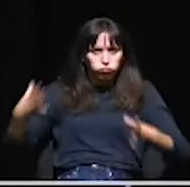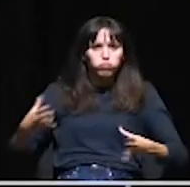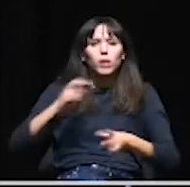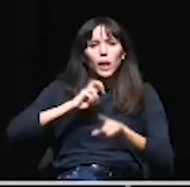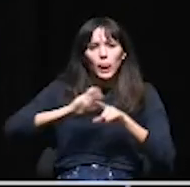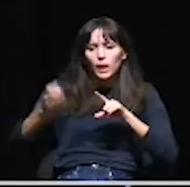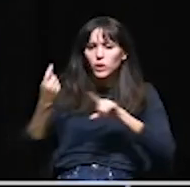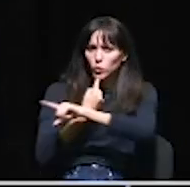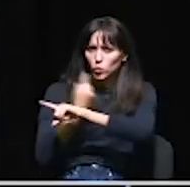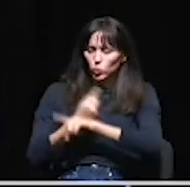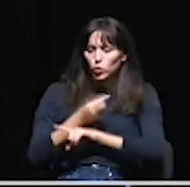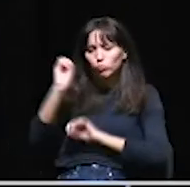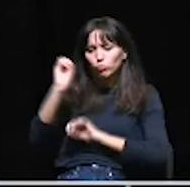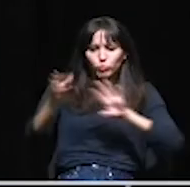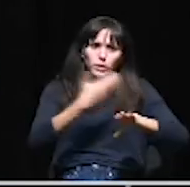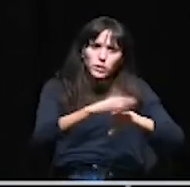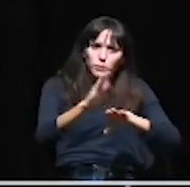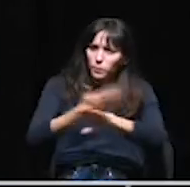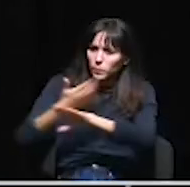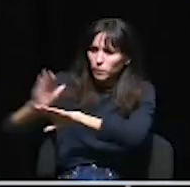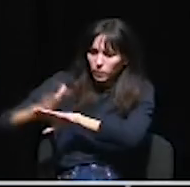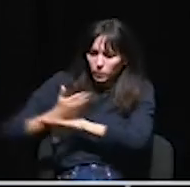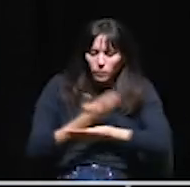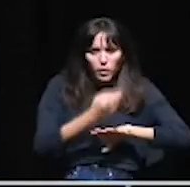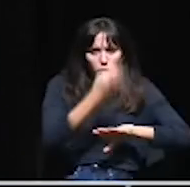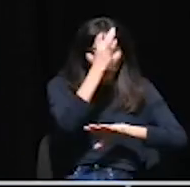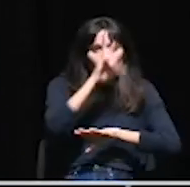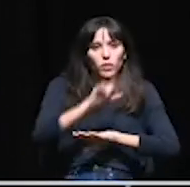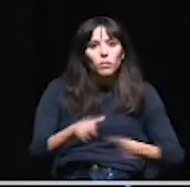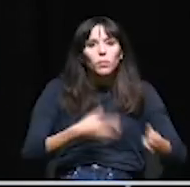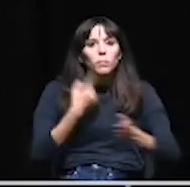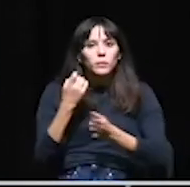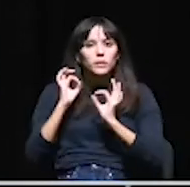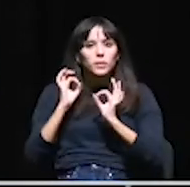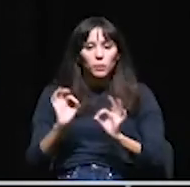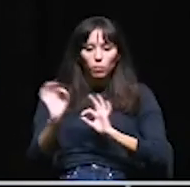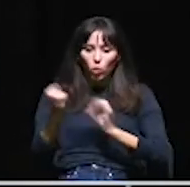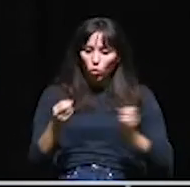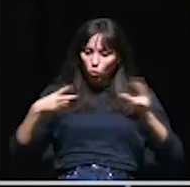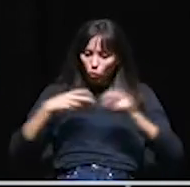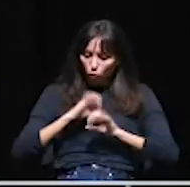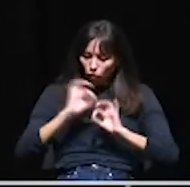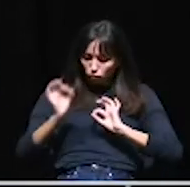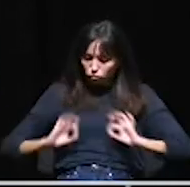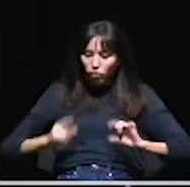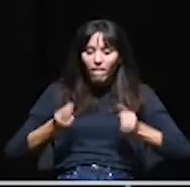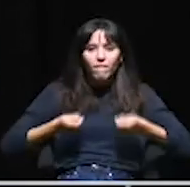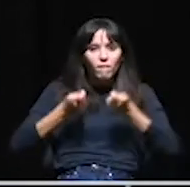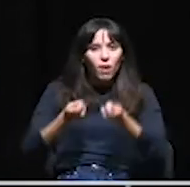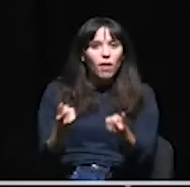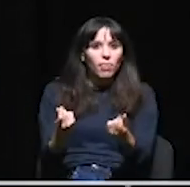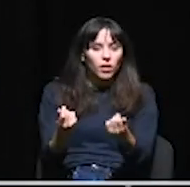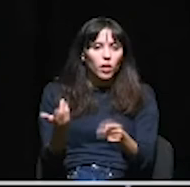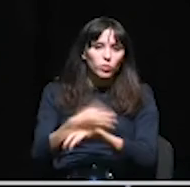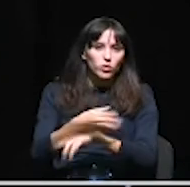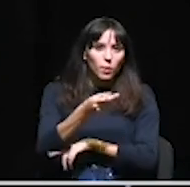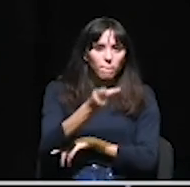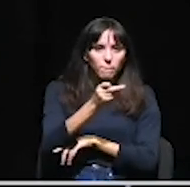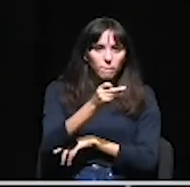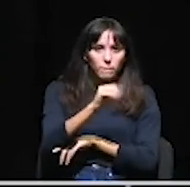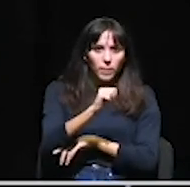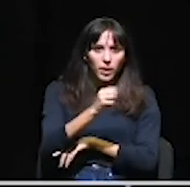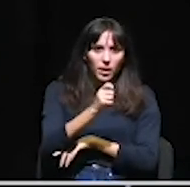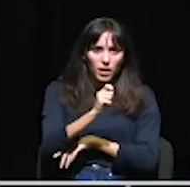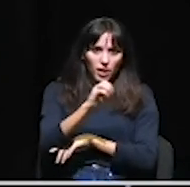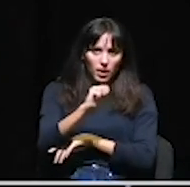e elétricos. E precisamos também de desenhar um novo sistema de incentivos monetários, como por exemplo o sistema Pay as You Throw, e